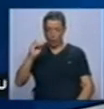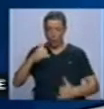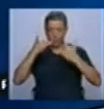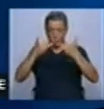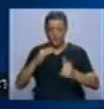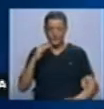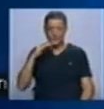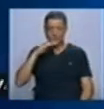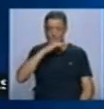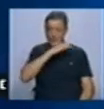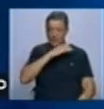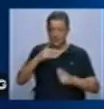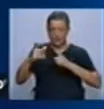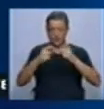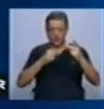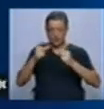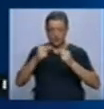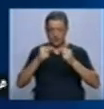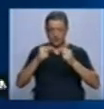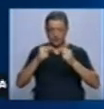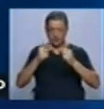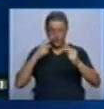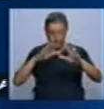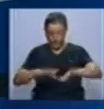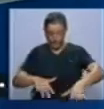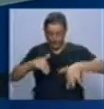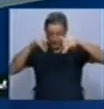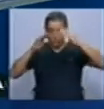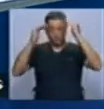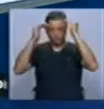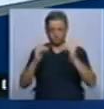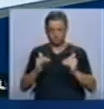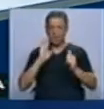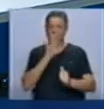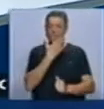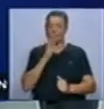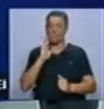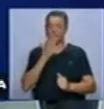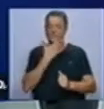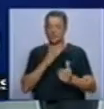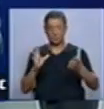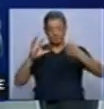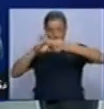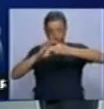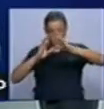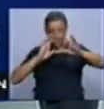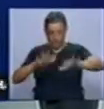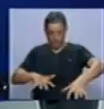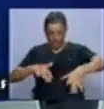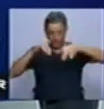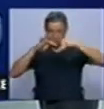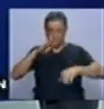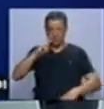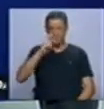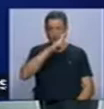Ao arrefecer, a estrela também baixa de brilho e, portanto, a variação do brilho pode estar associado a este trânsito do ferro para